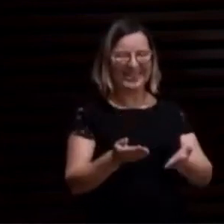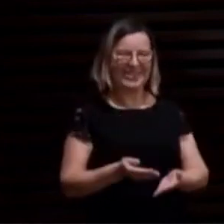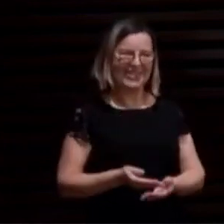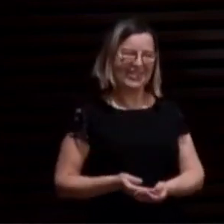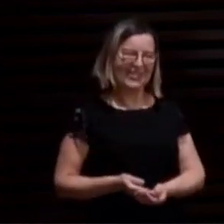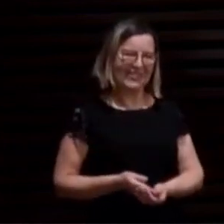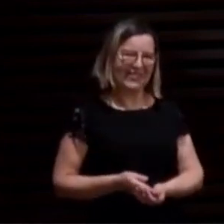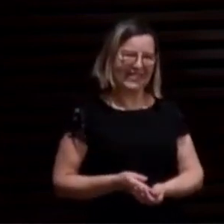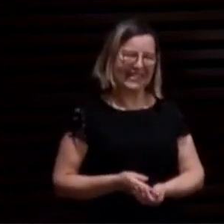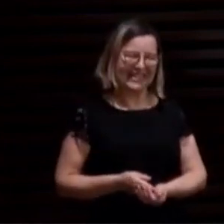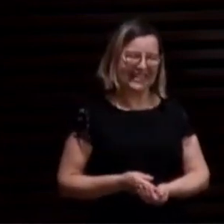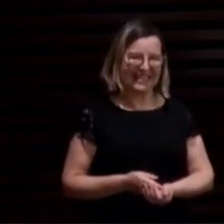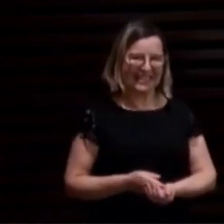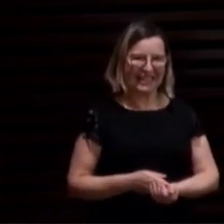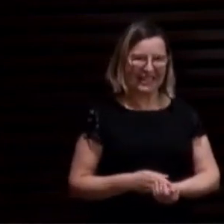E